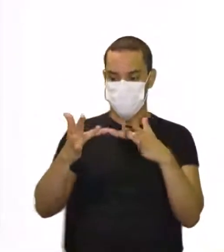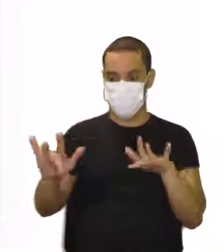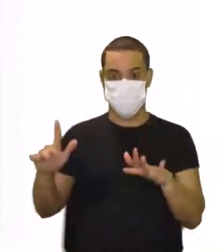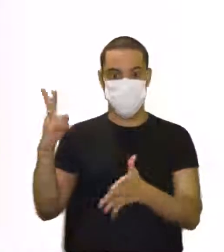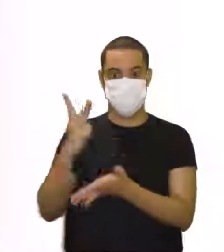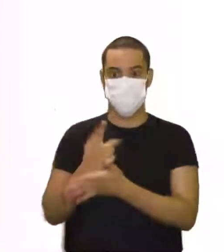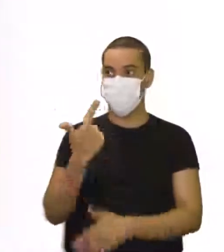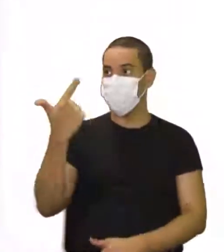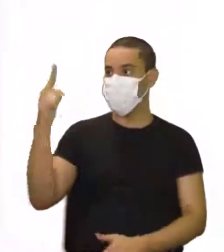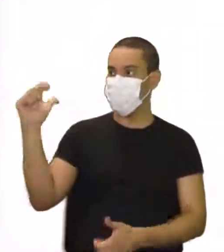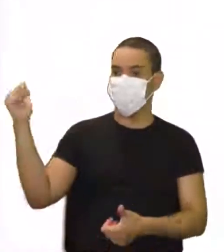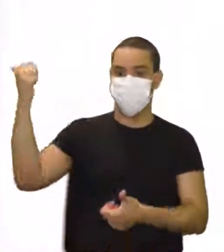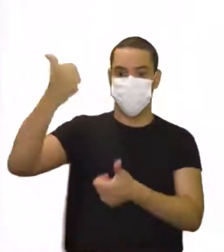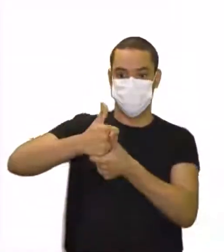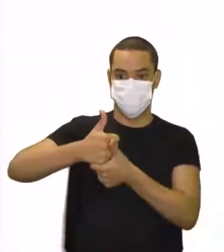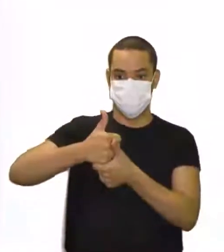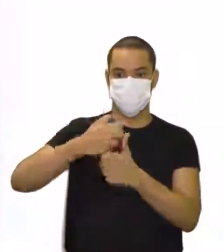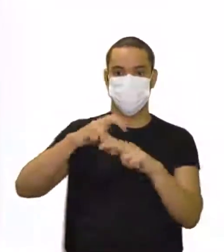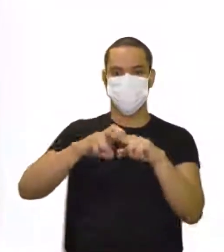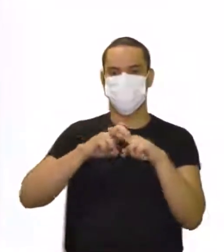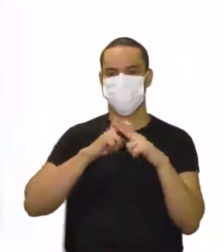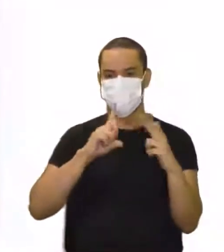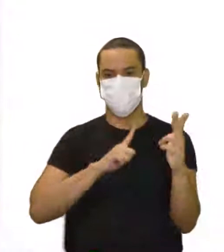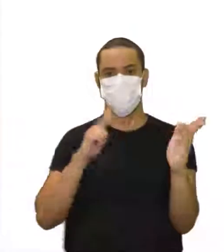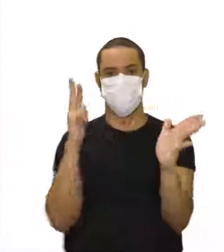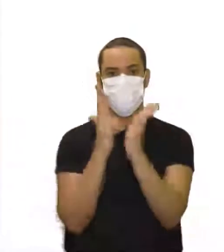outro substituindo. Então, tem vários